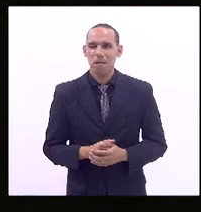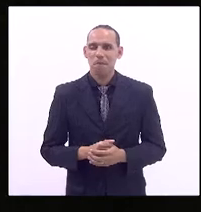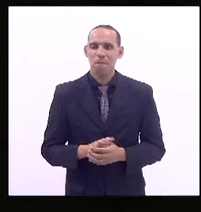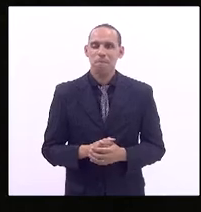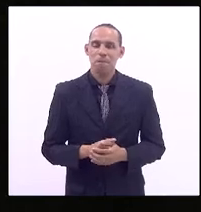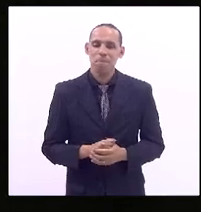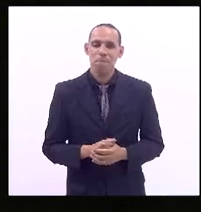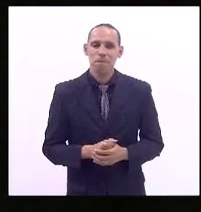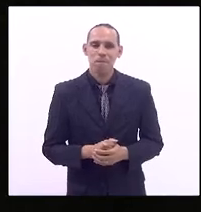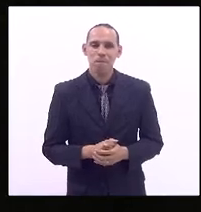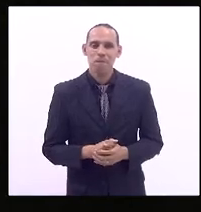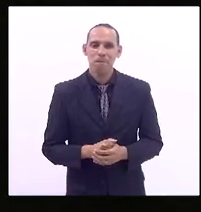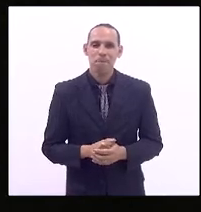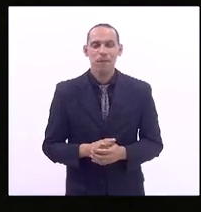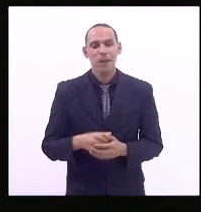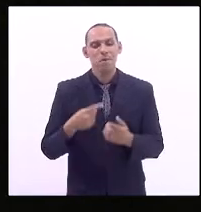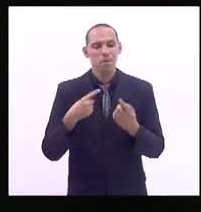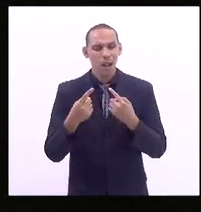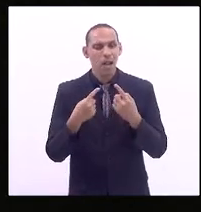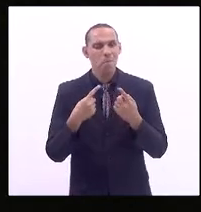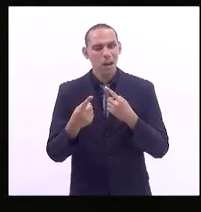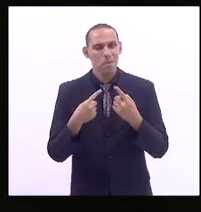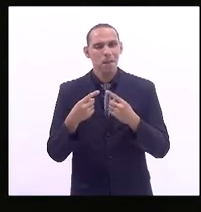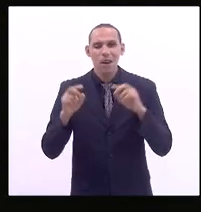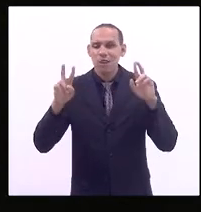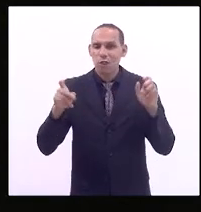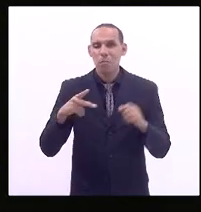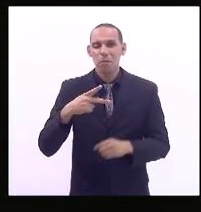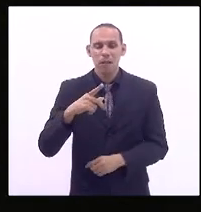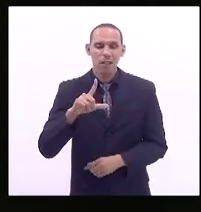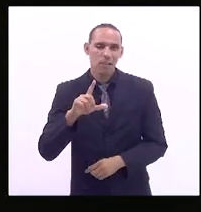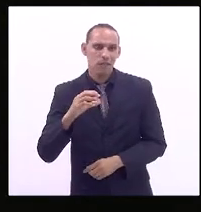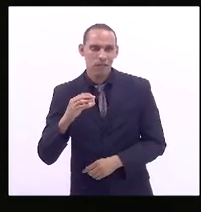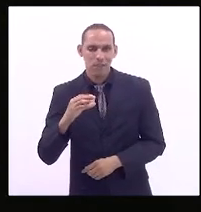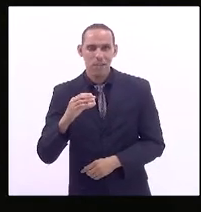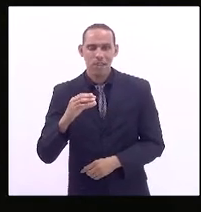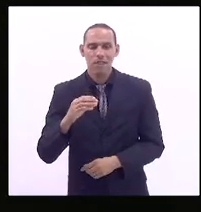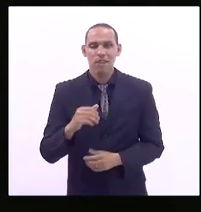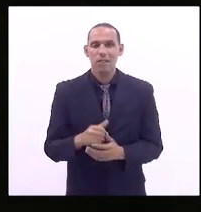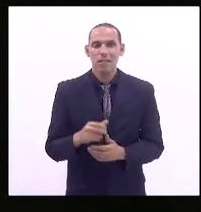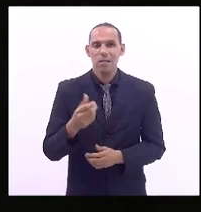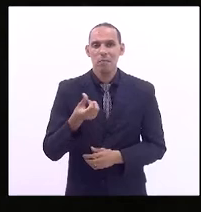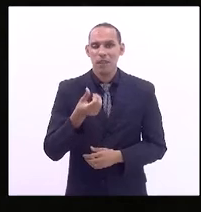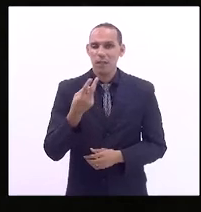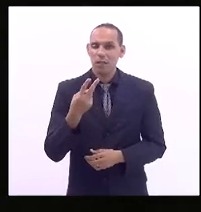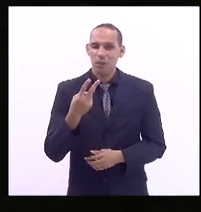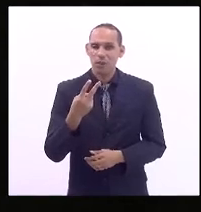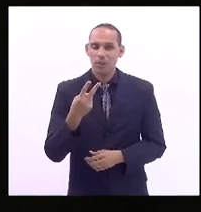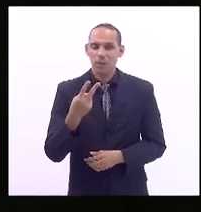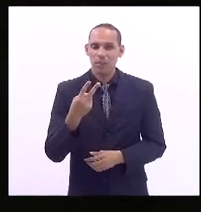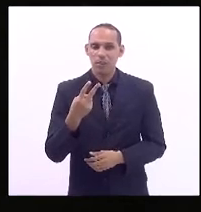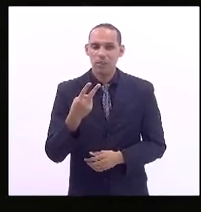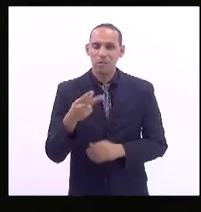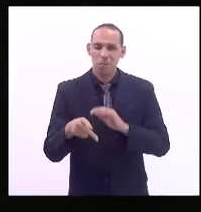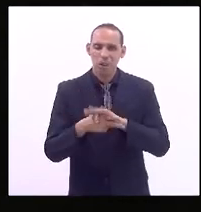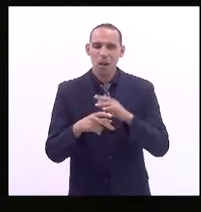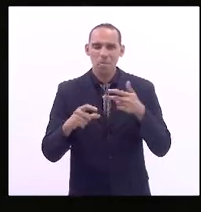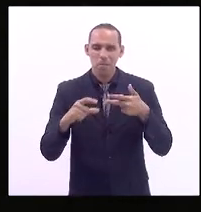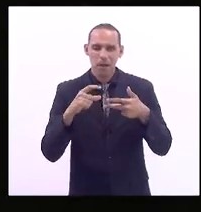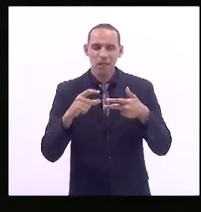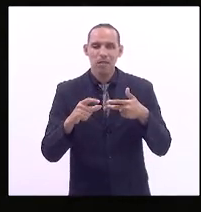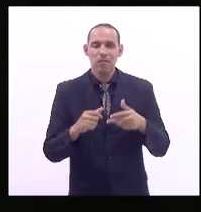tá aqui debatendo sobre o projeto de lei complementar 62 do Poder